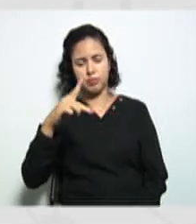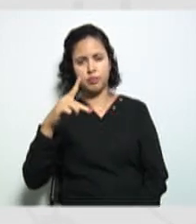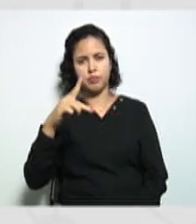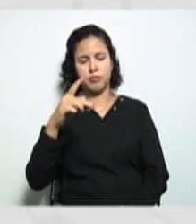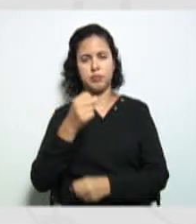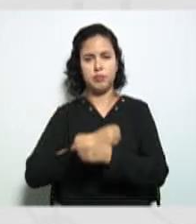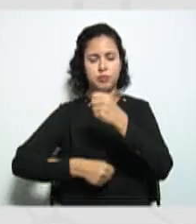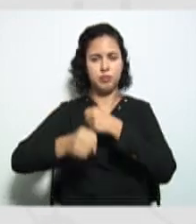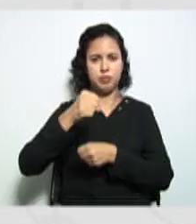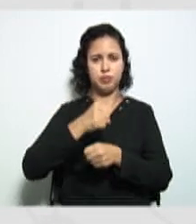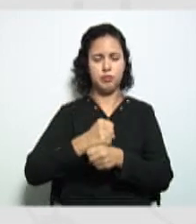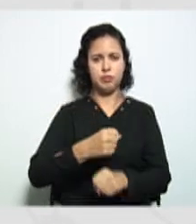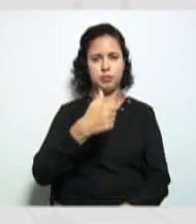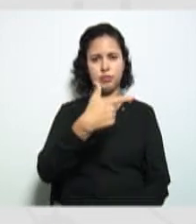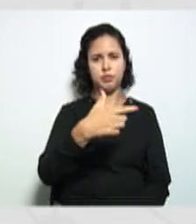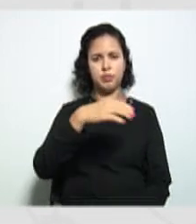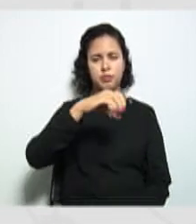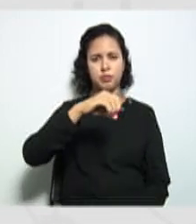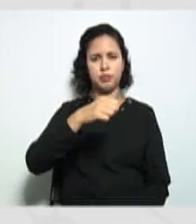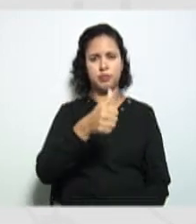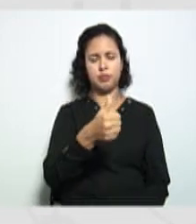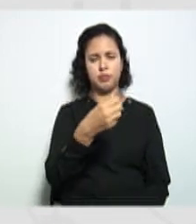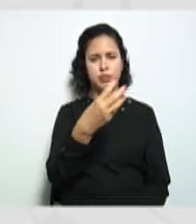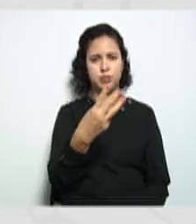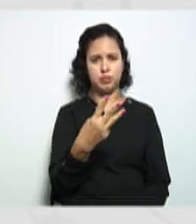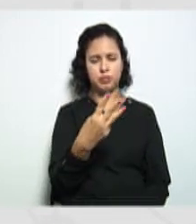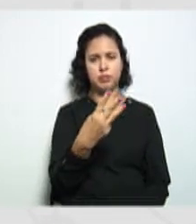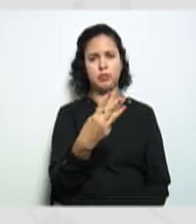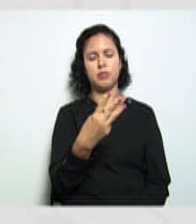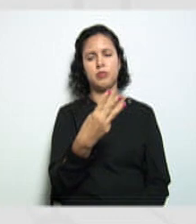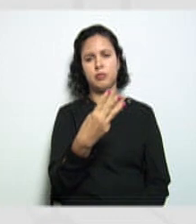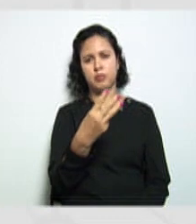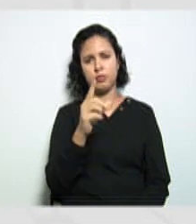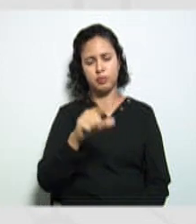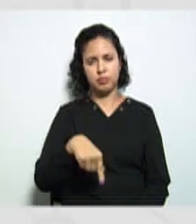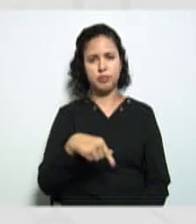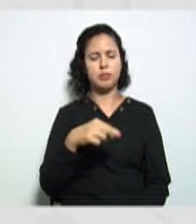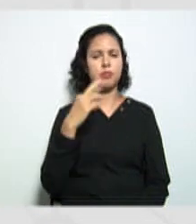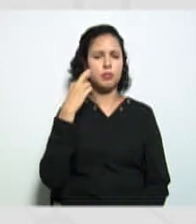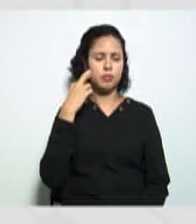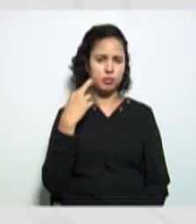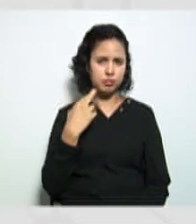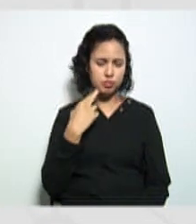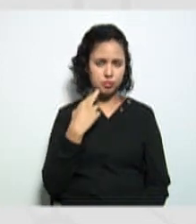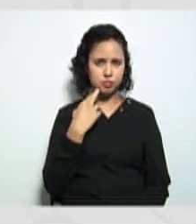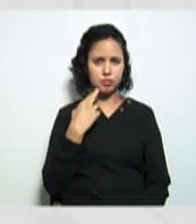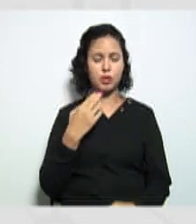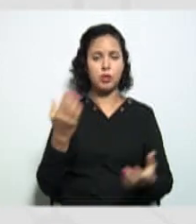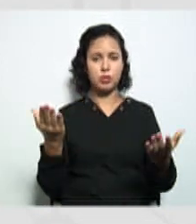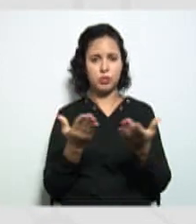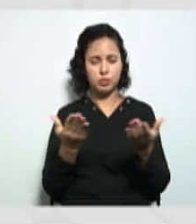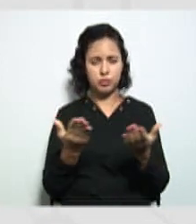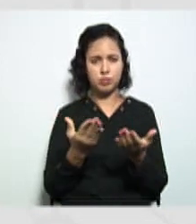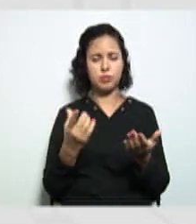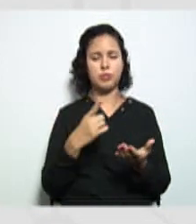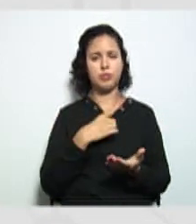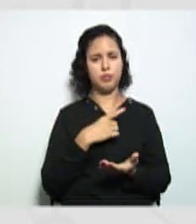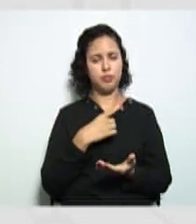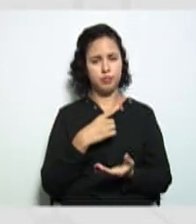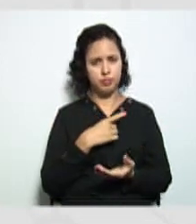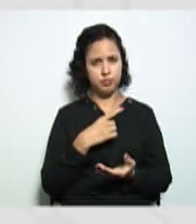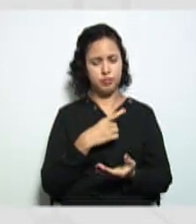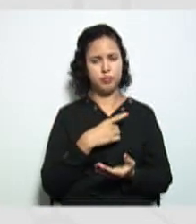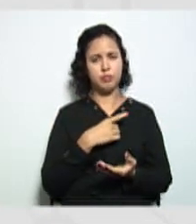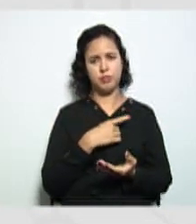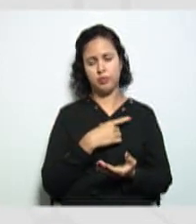de 2013 da Junta Comercial do Estado de Rondônia. É lógico que hoje, né, nós já estamos aí